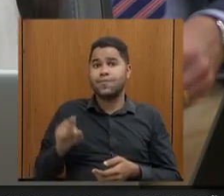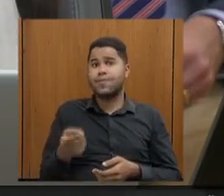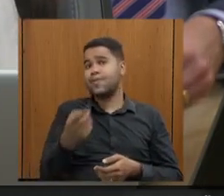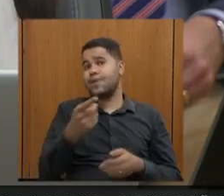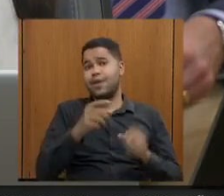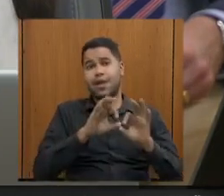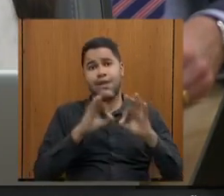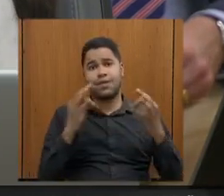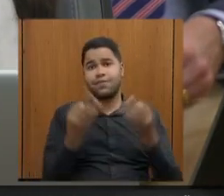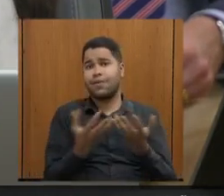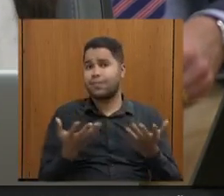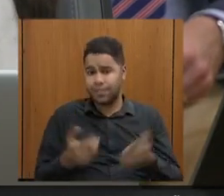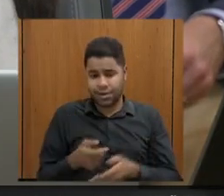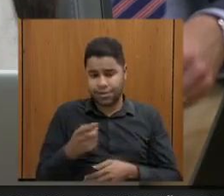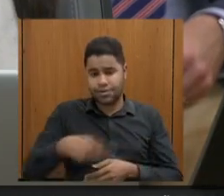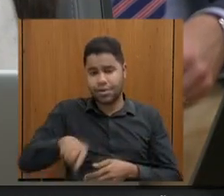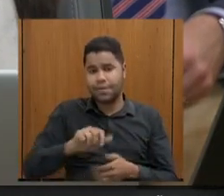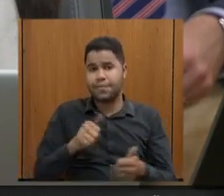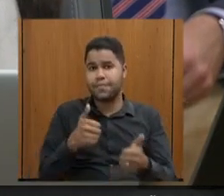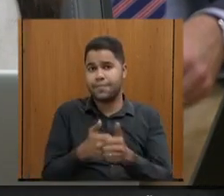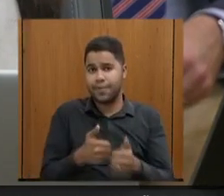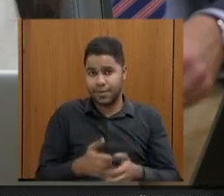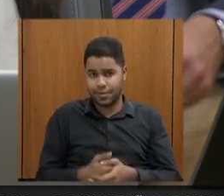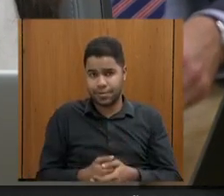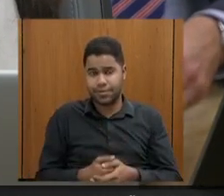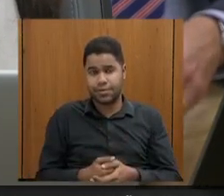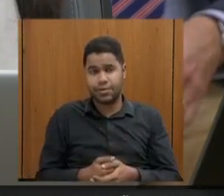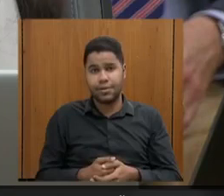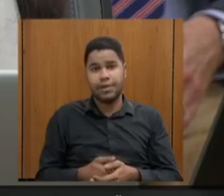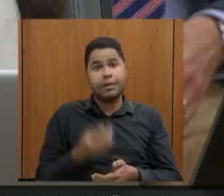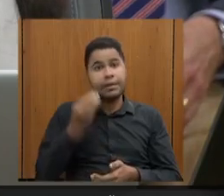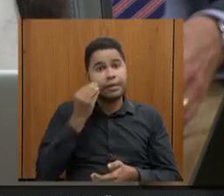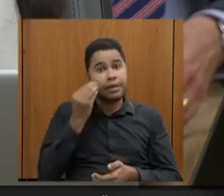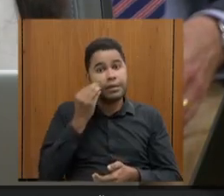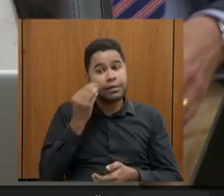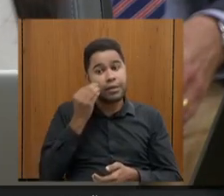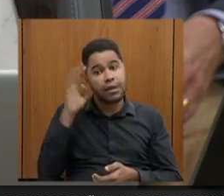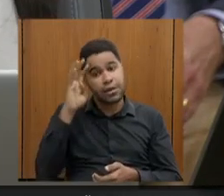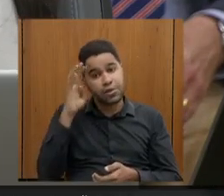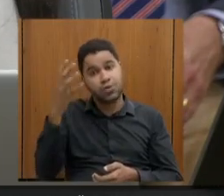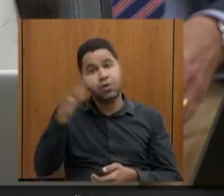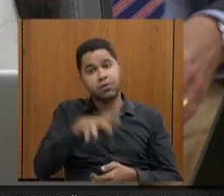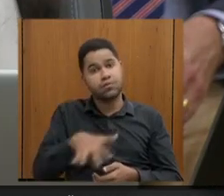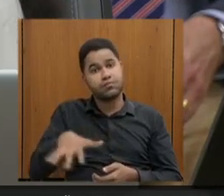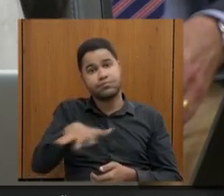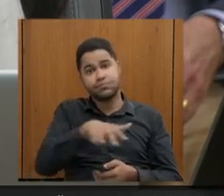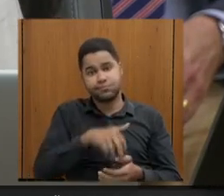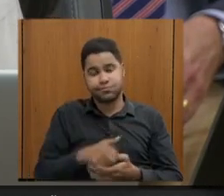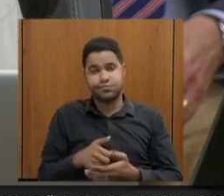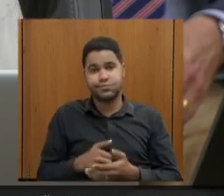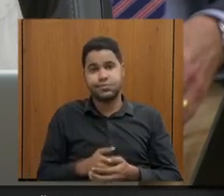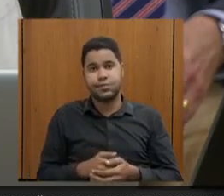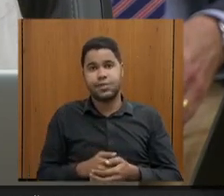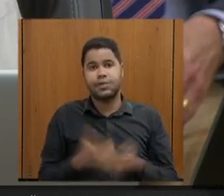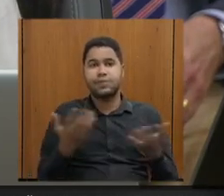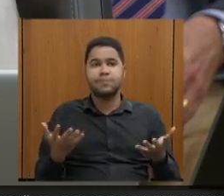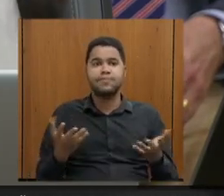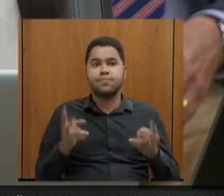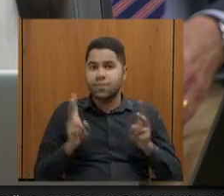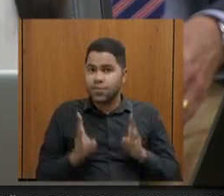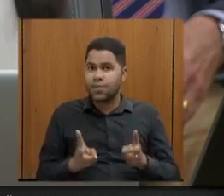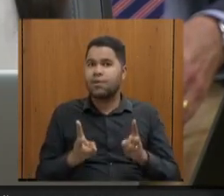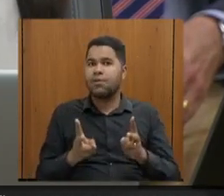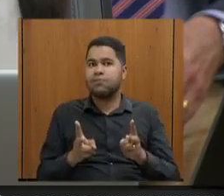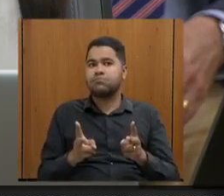família que já estão morando próximo né O que tem que buscar é uma solução para esses casos para que não fique